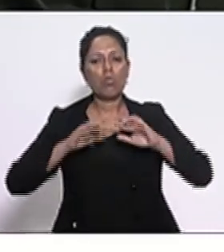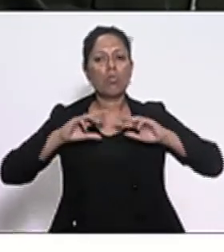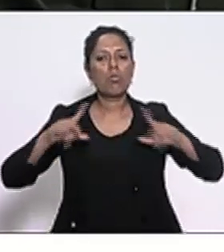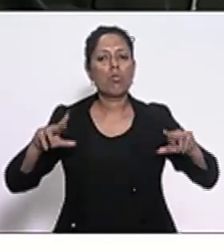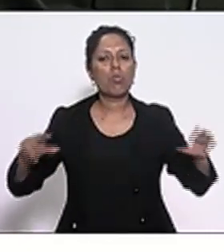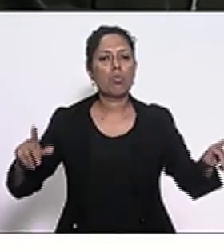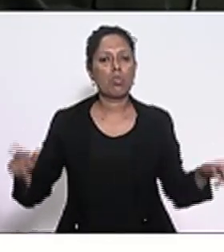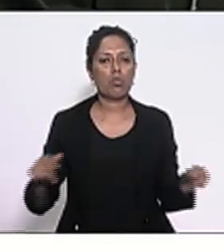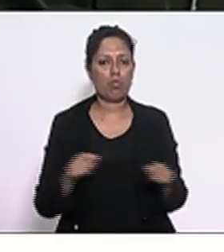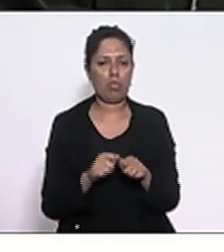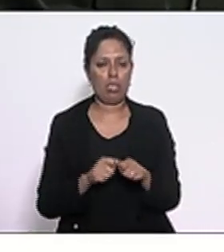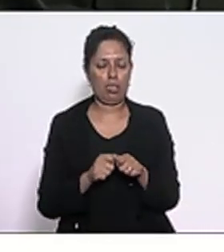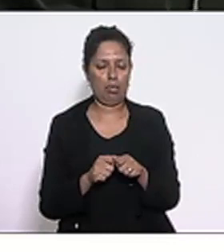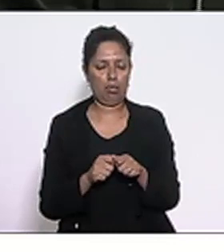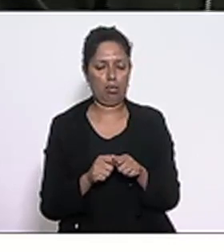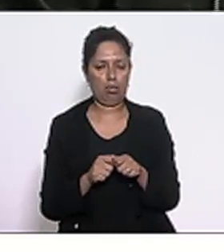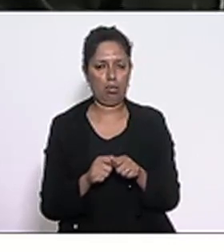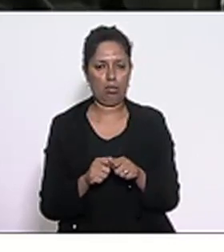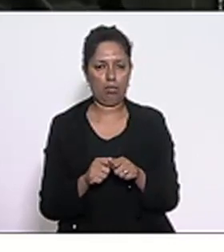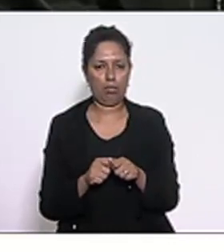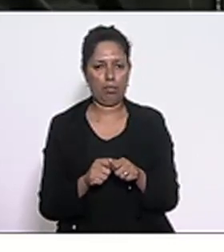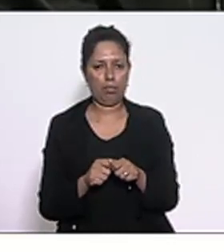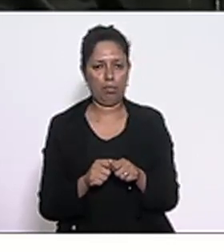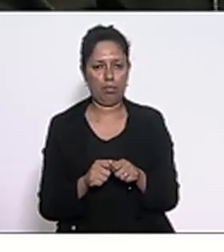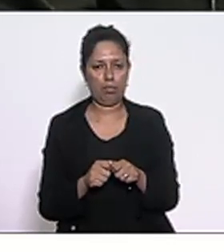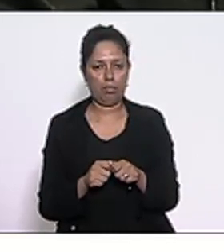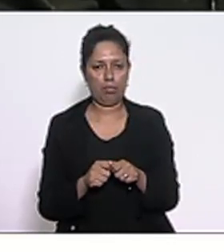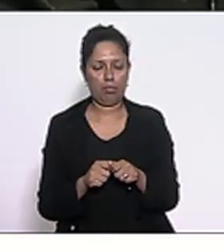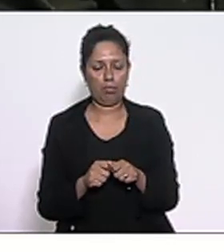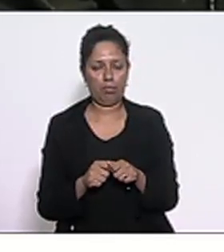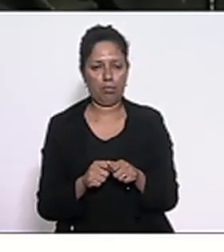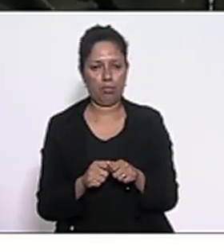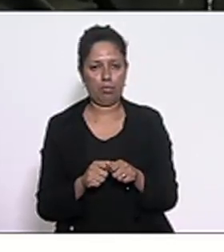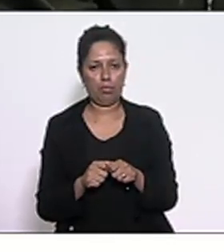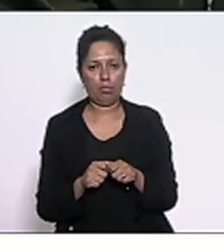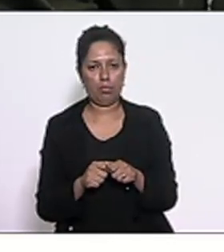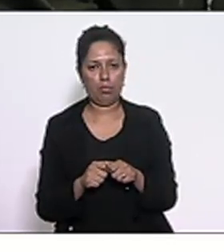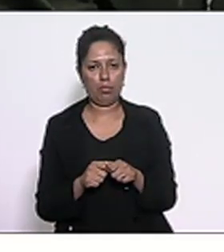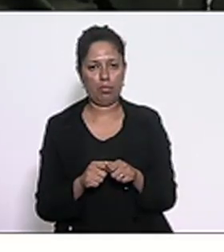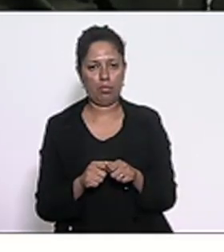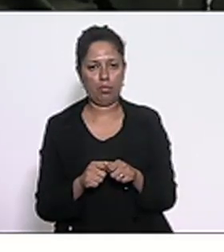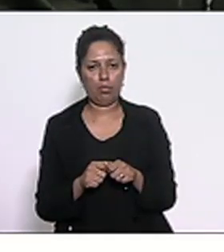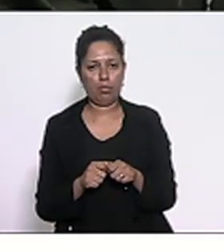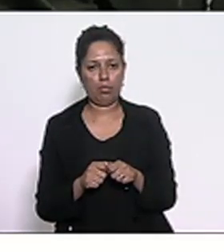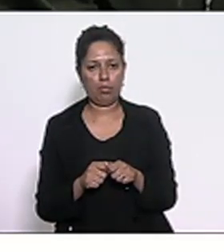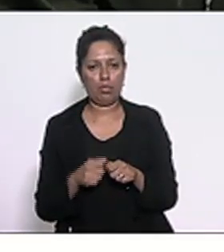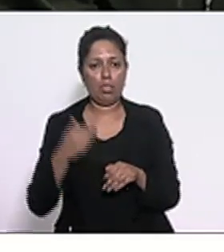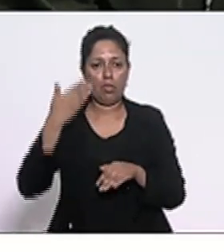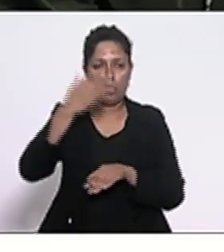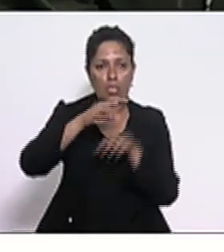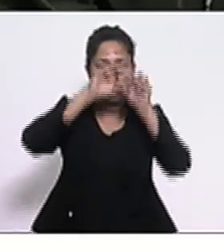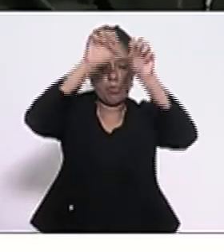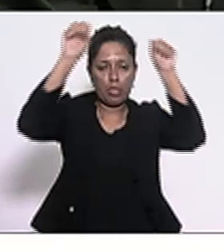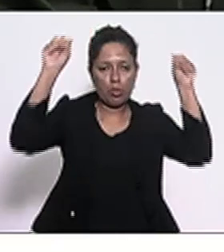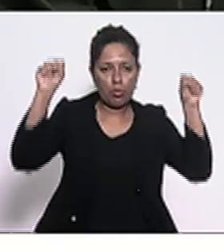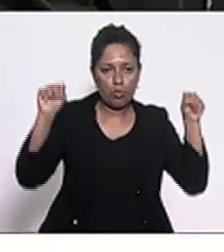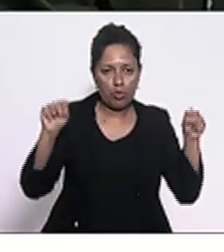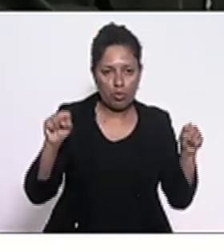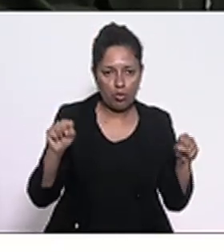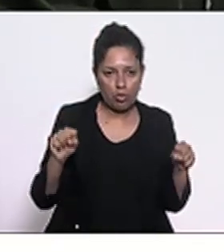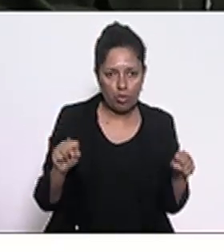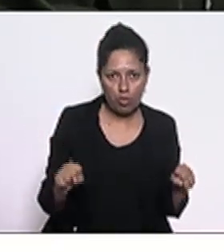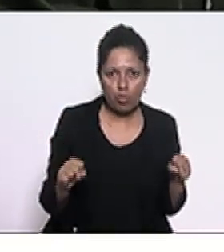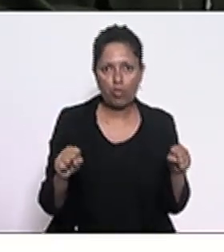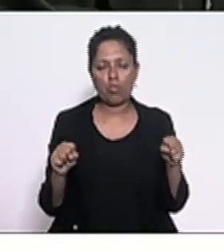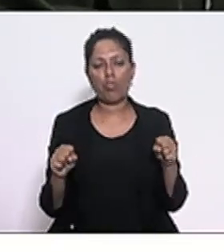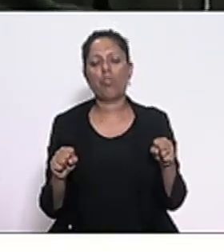Então, sair do mainframe e ir para a plataforma avançada, com sistemas virtualizados, é o